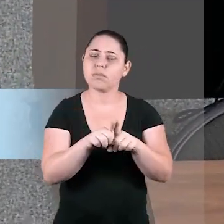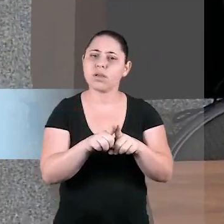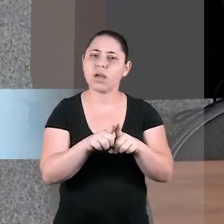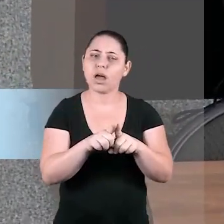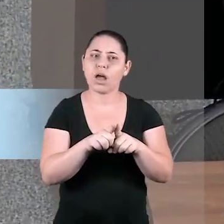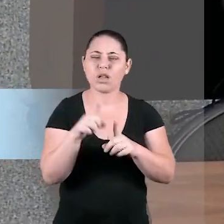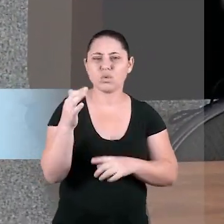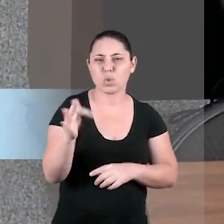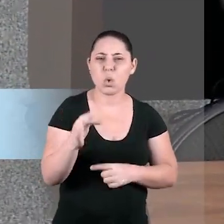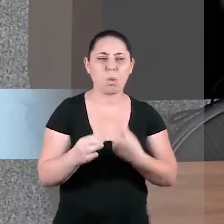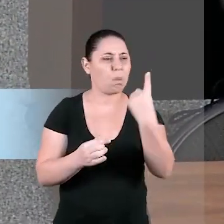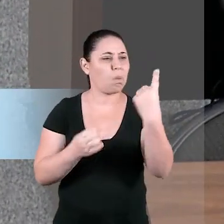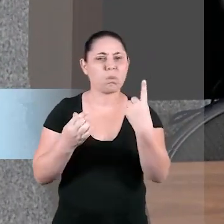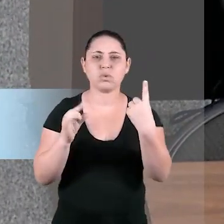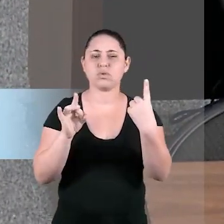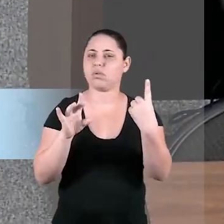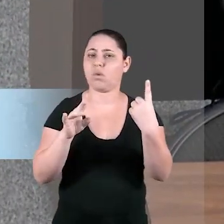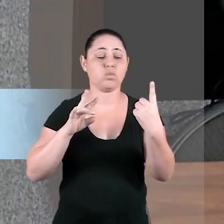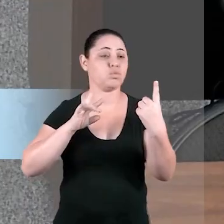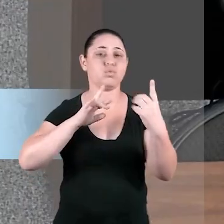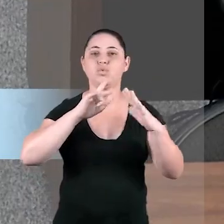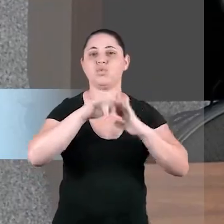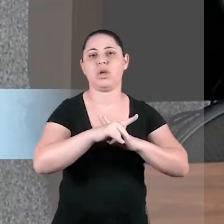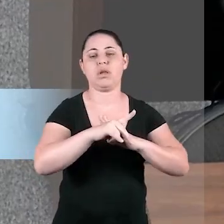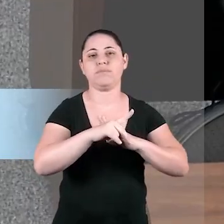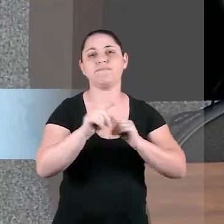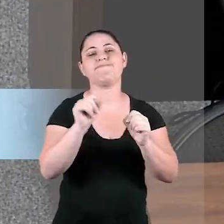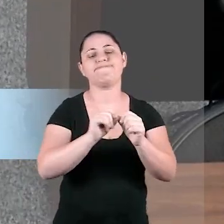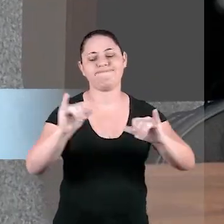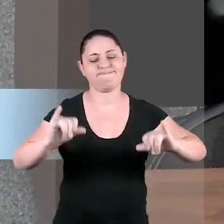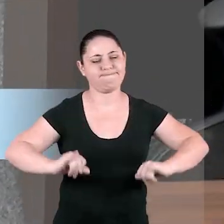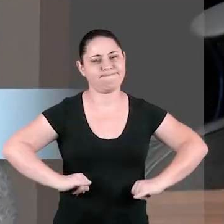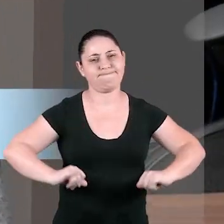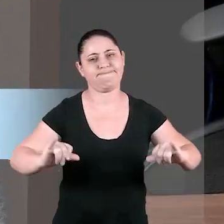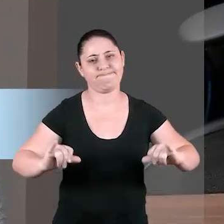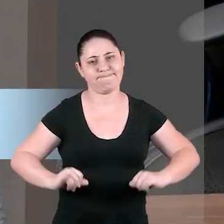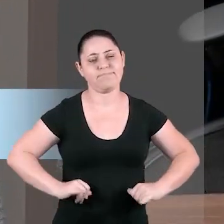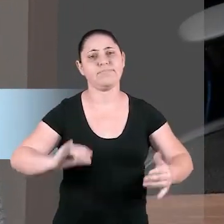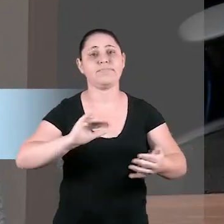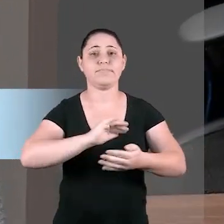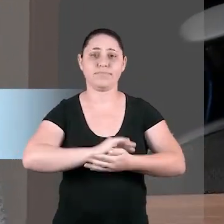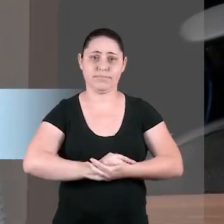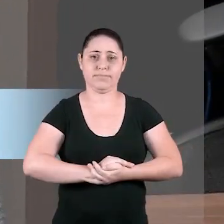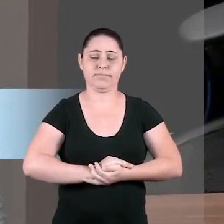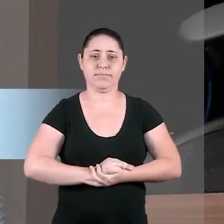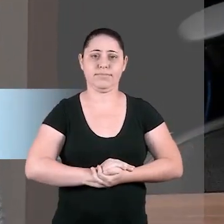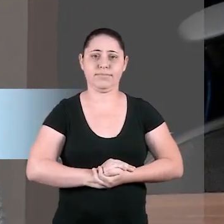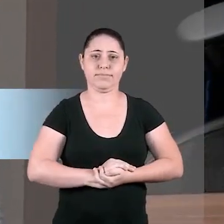uma dor só. Nós temos várias dores e isso nos causa muito sofrimento.